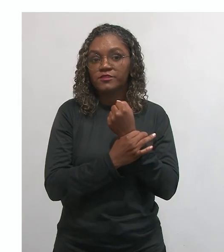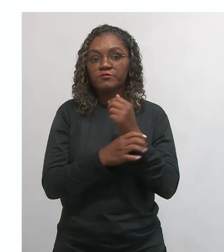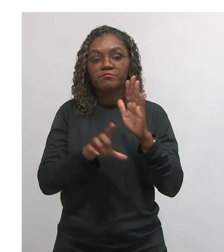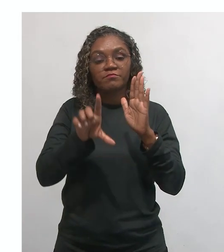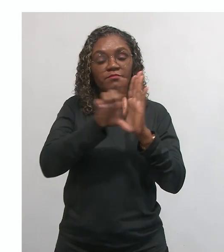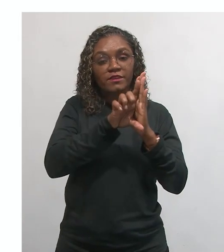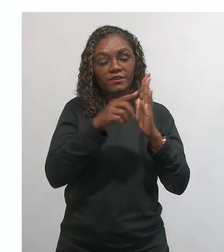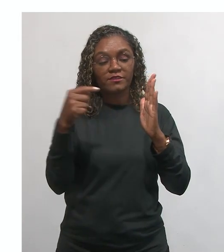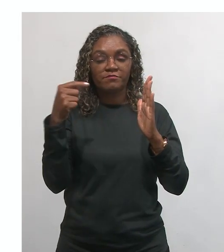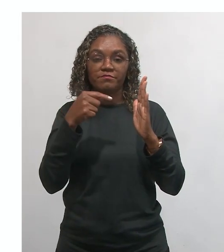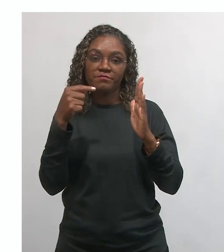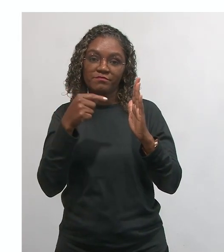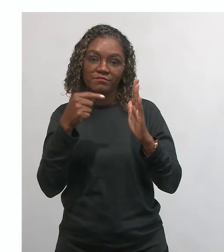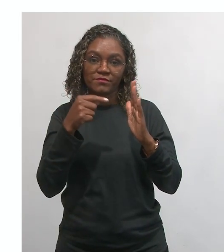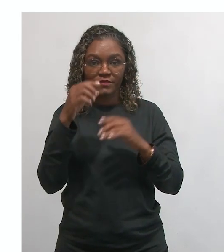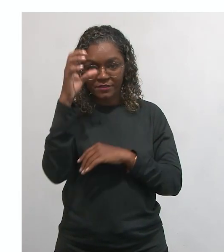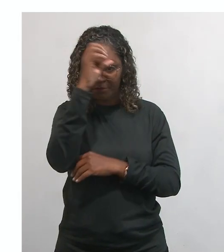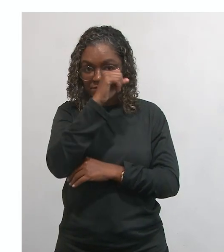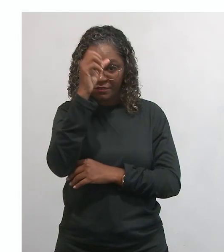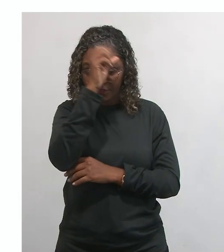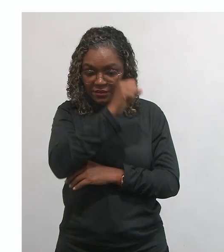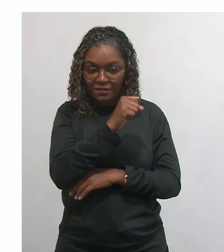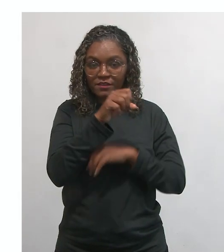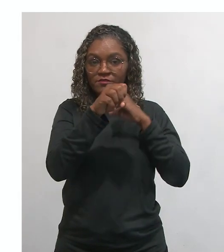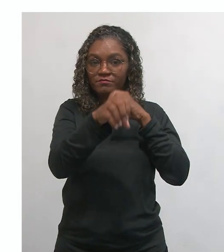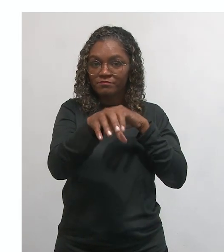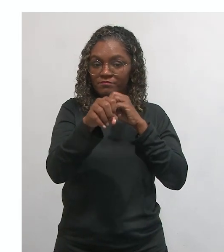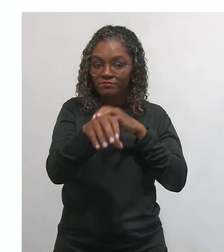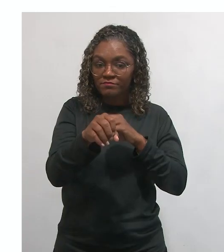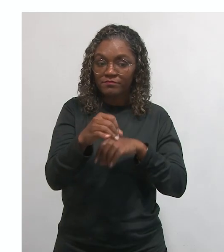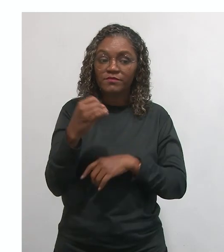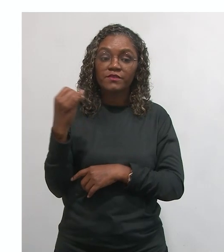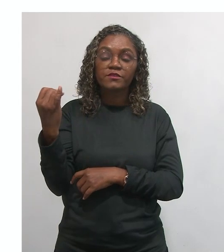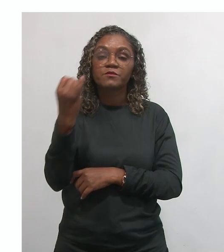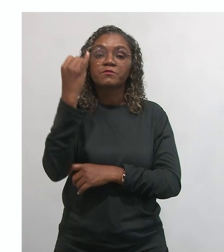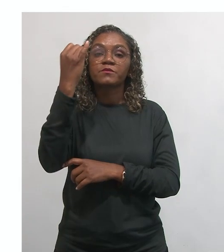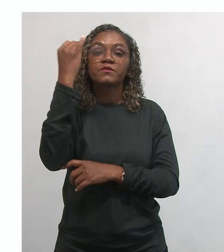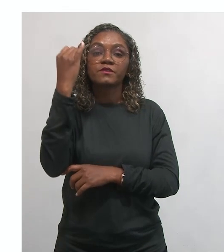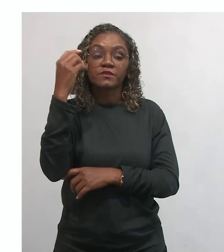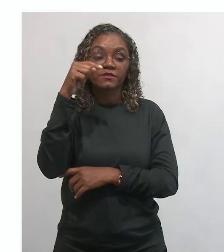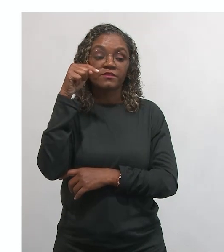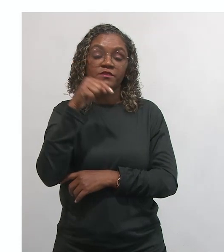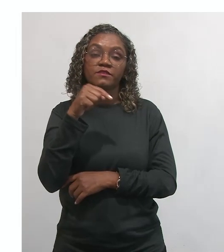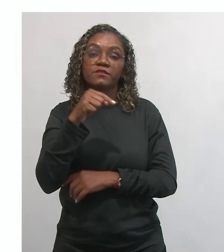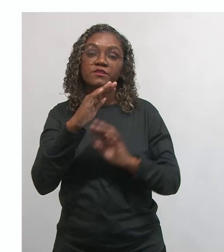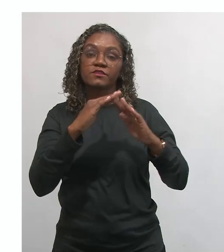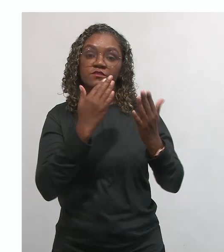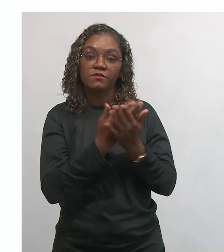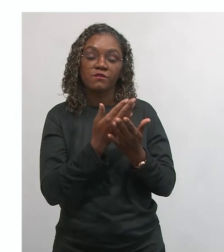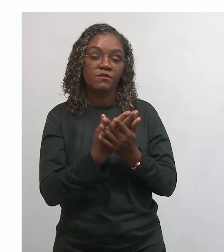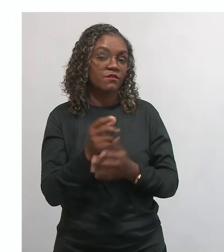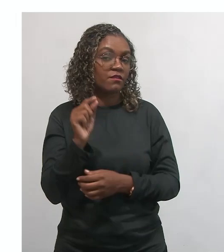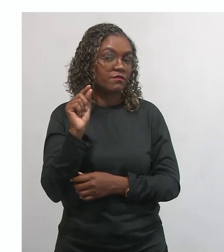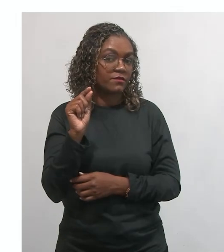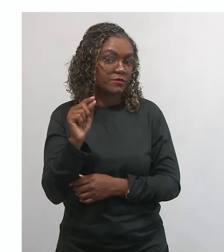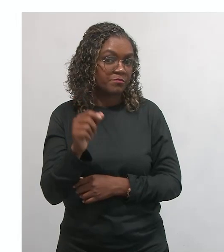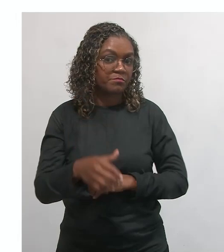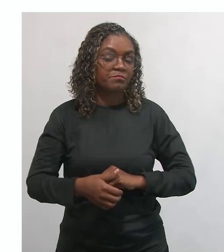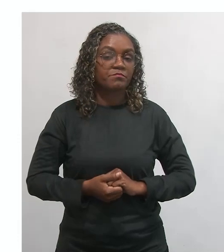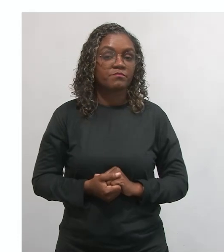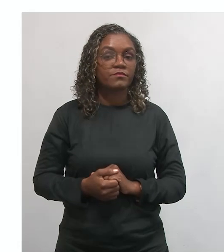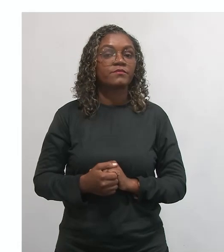os direitos legitimados para a aprendizagem. A sua importância dentro da unidade